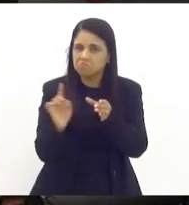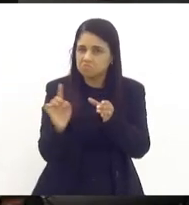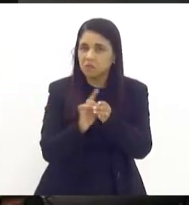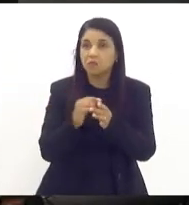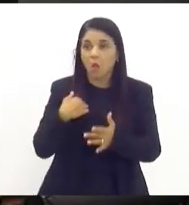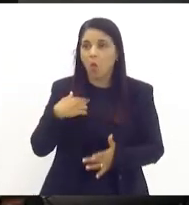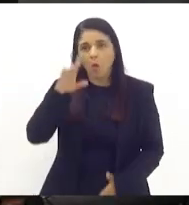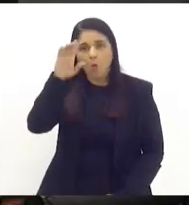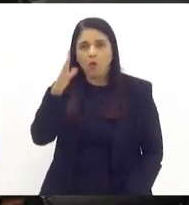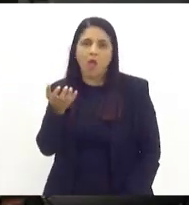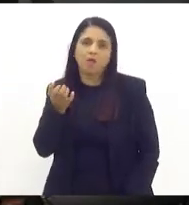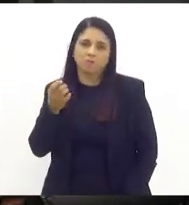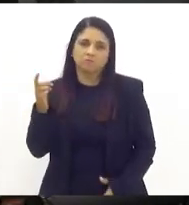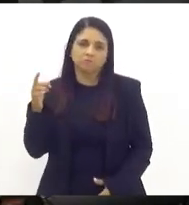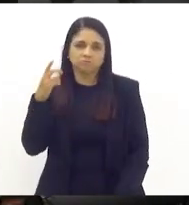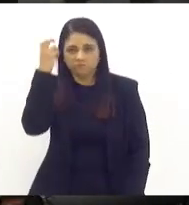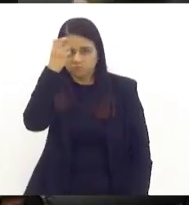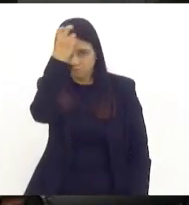obrigado